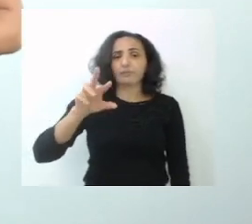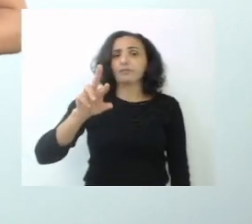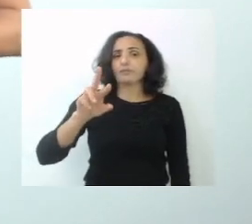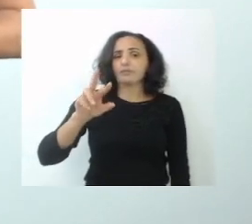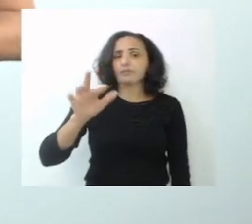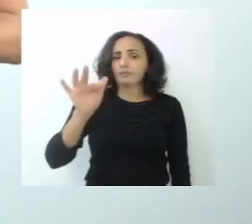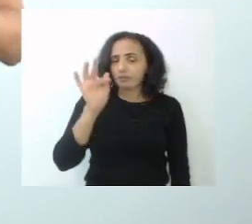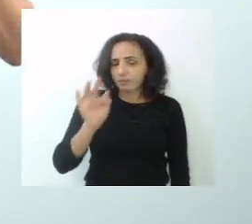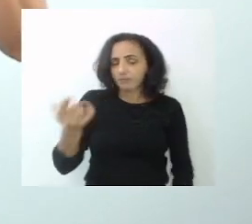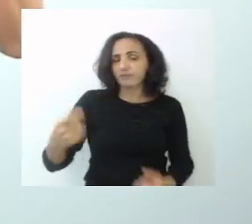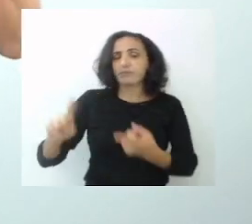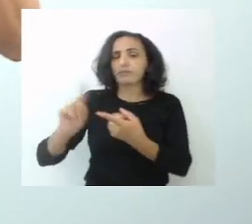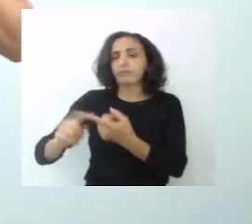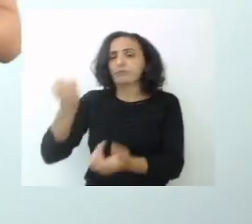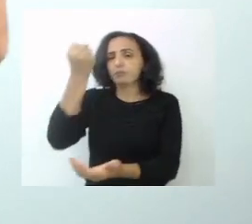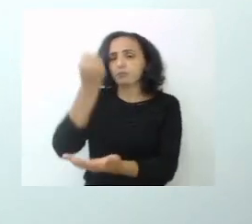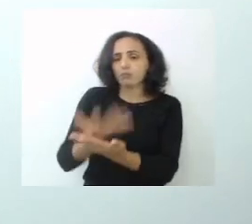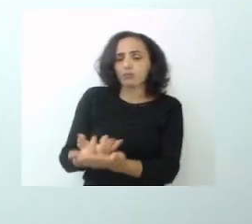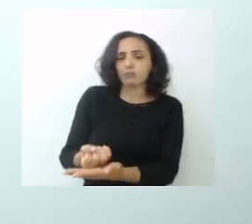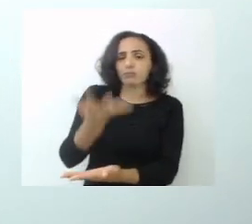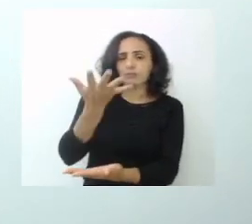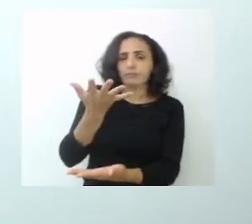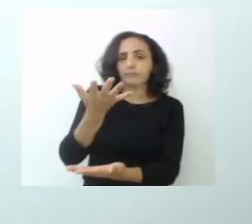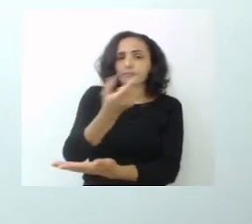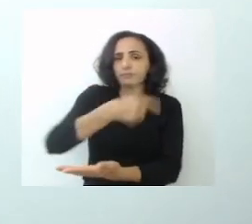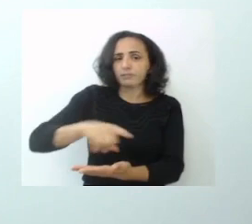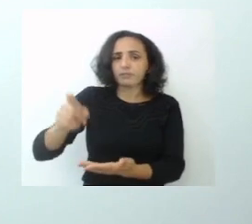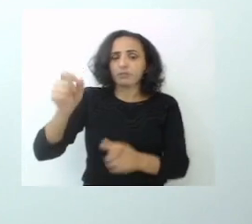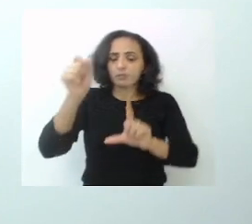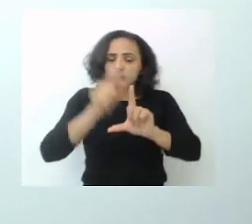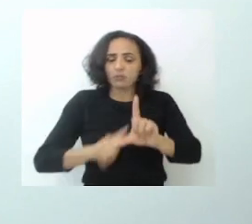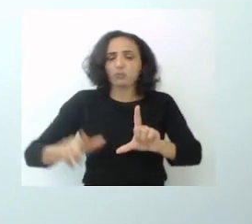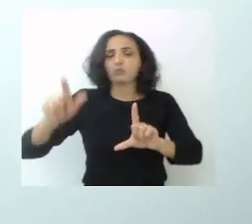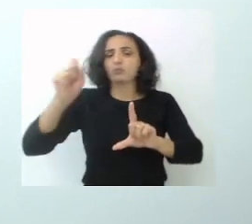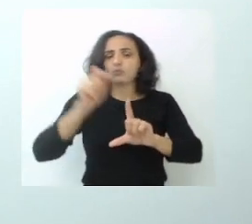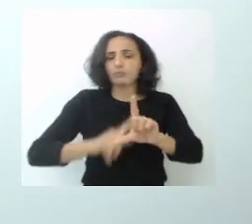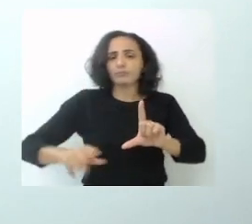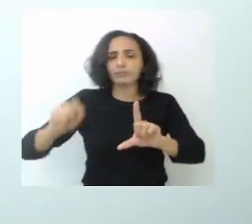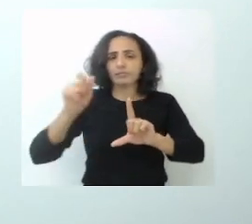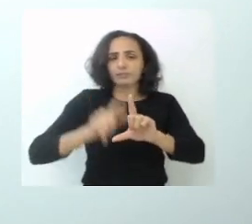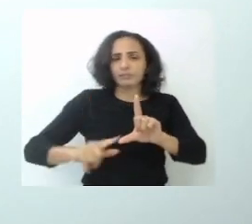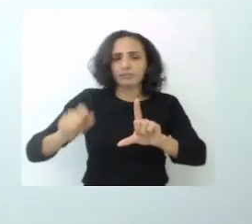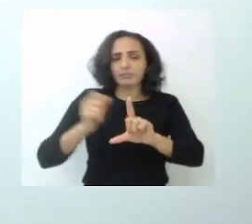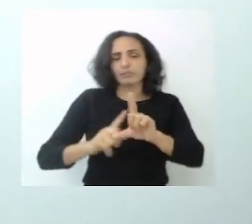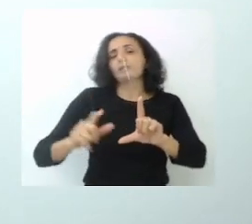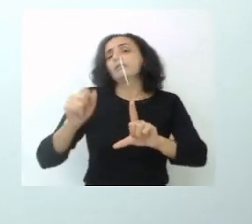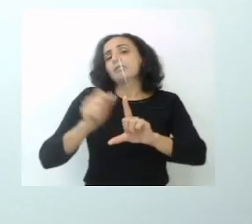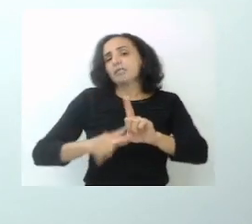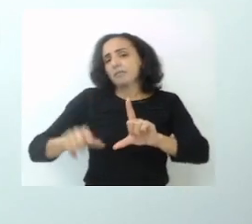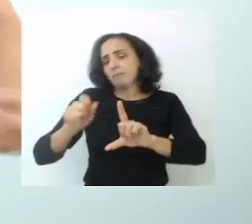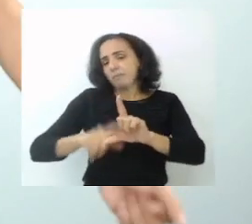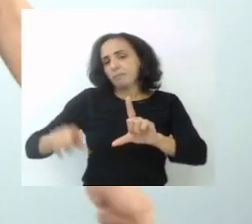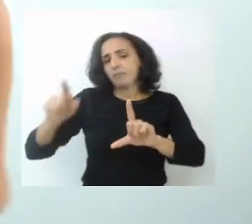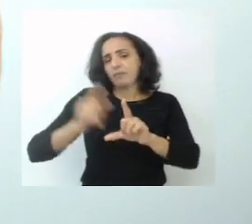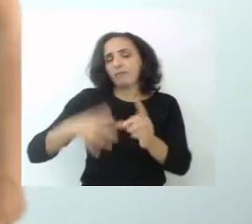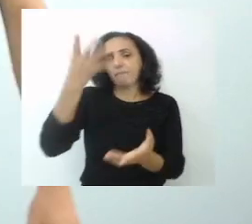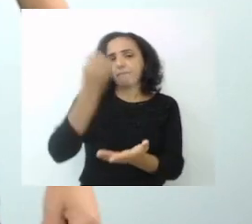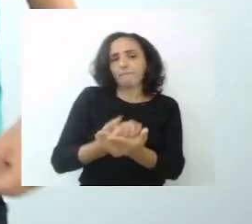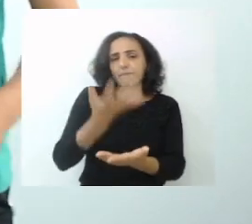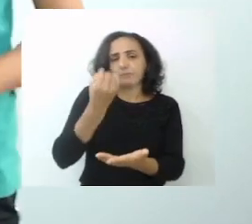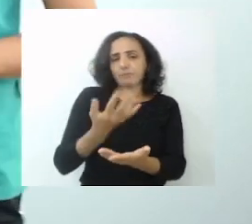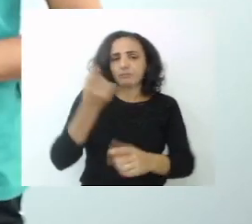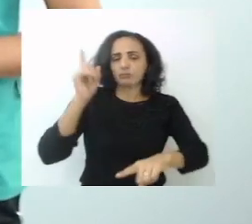fazer a complementação, ouvir a explicação. Então aponta o celular aí, aponta a câmera do celular para o QR Code e baixa